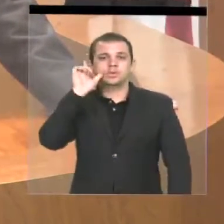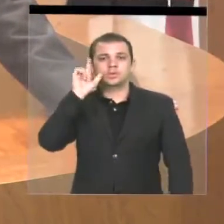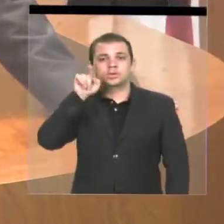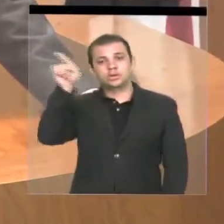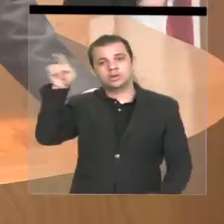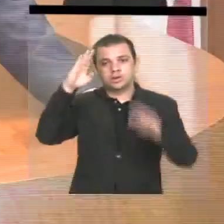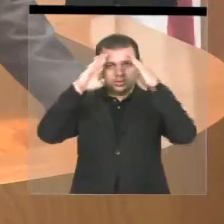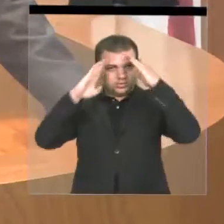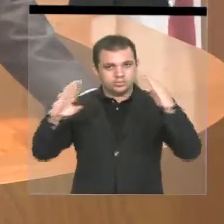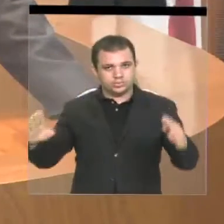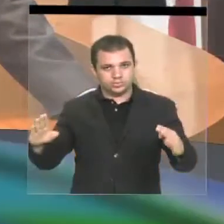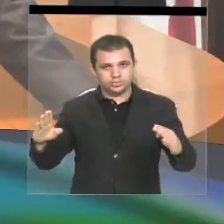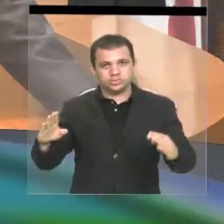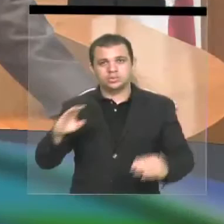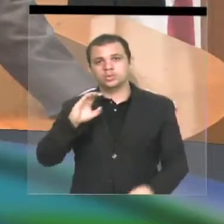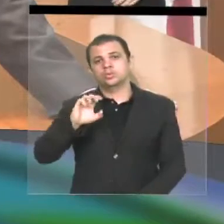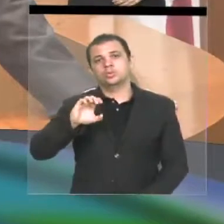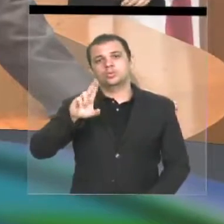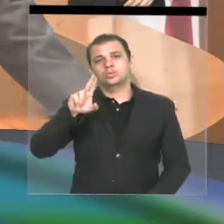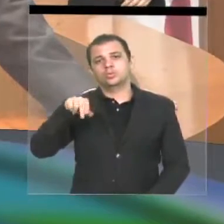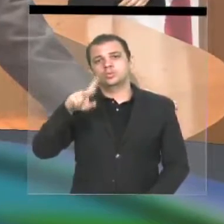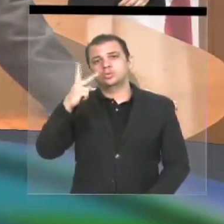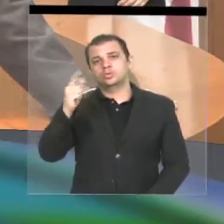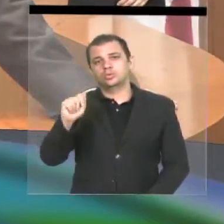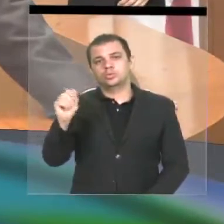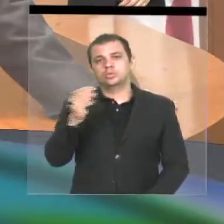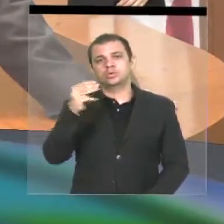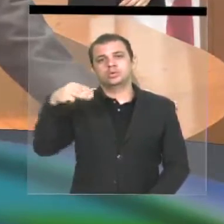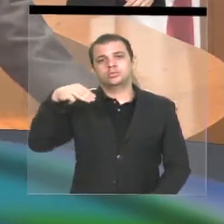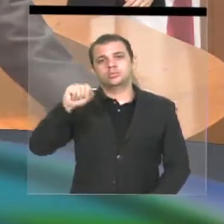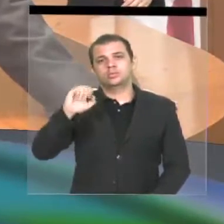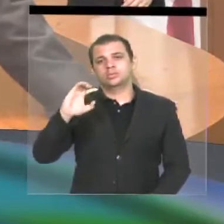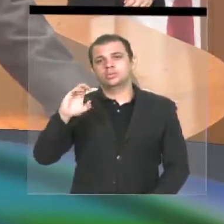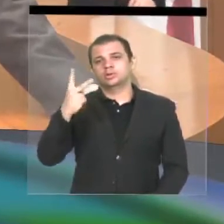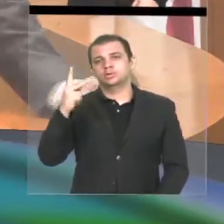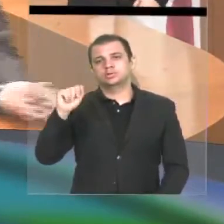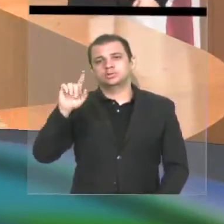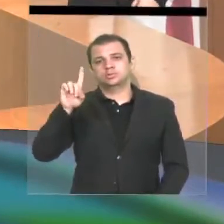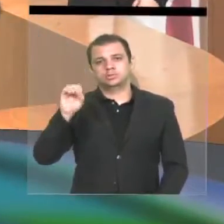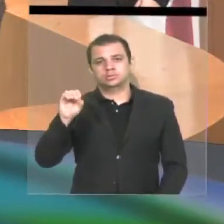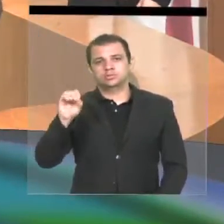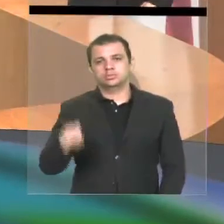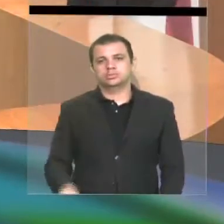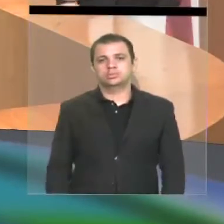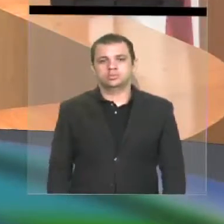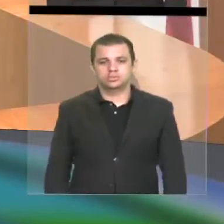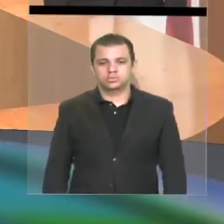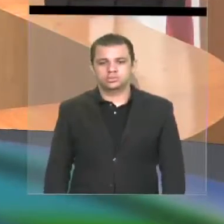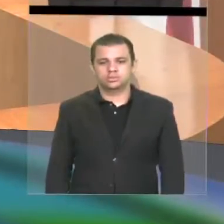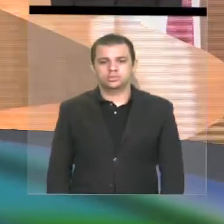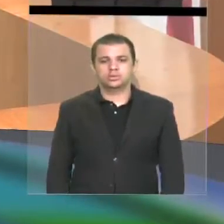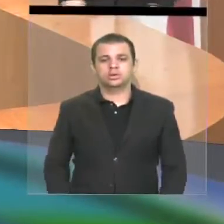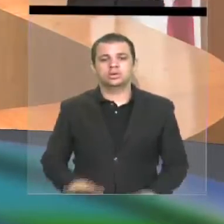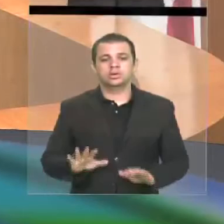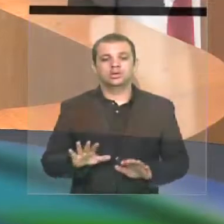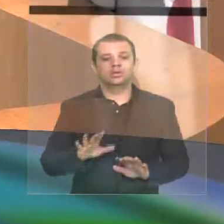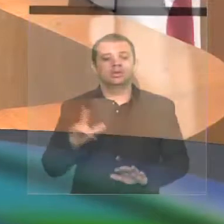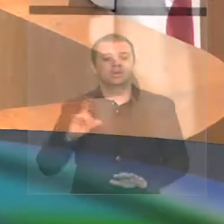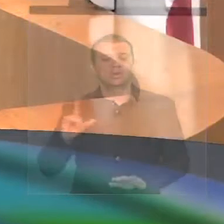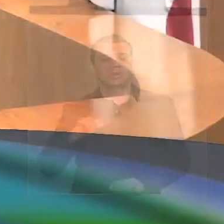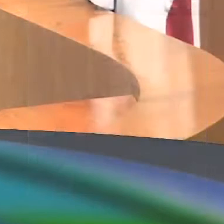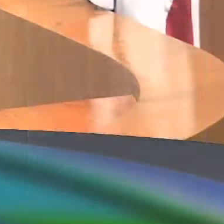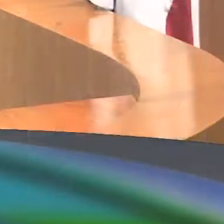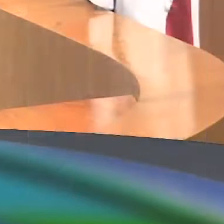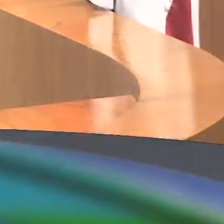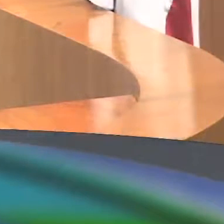no Aeroporto Internacional de São Luís, Hugo da Cunha Machado. Estivemos lá presentes, eu, o deputado